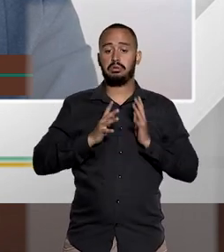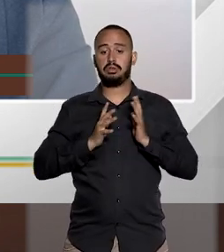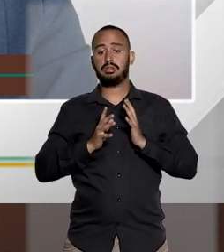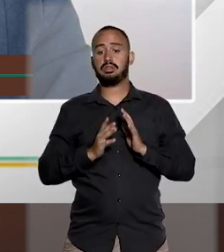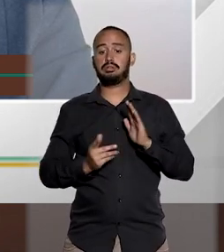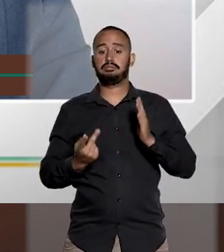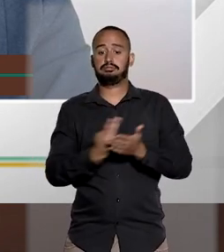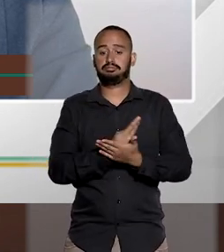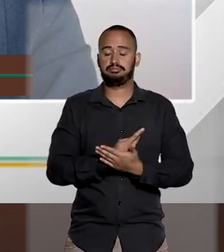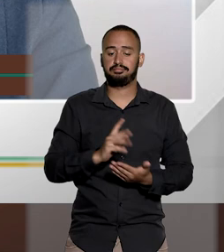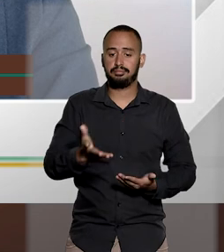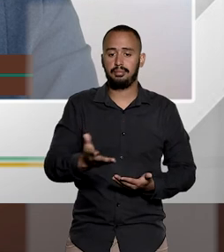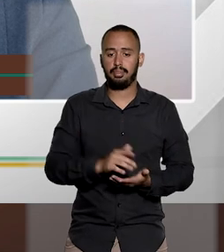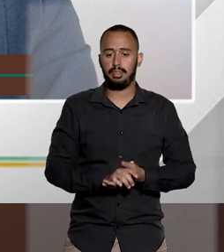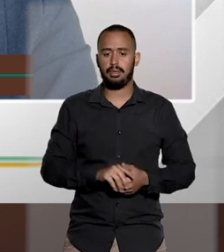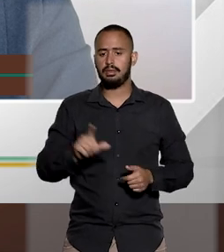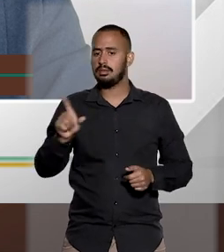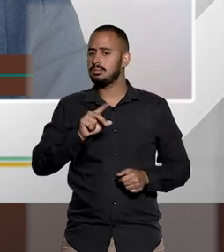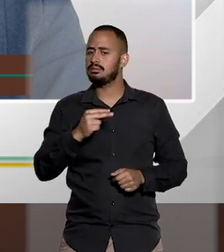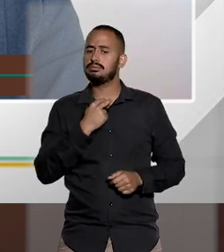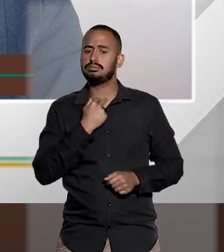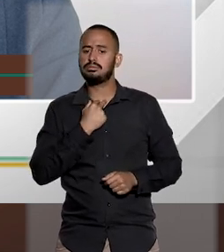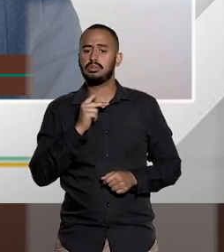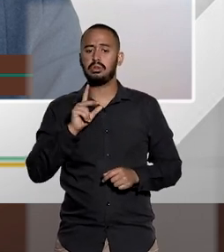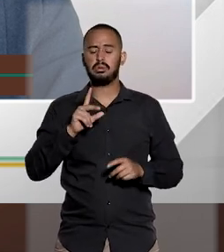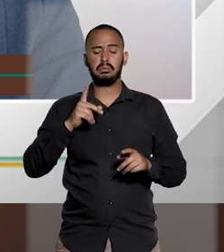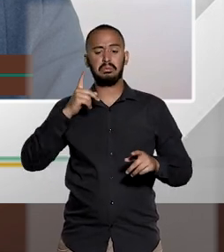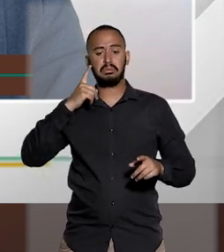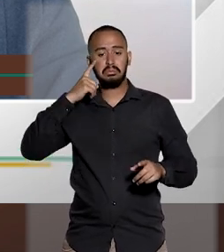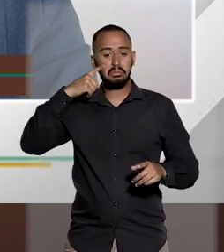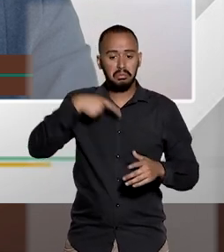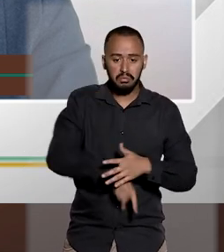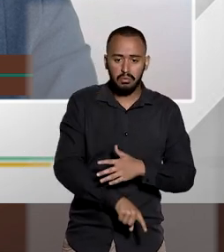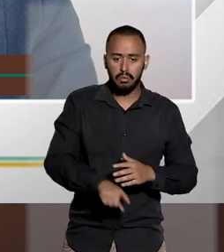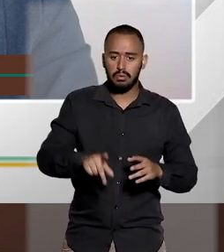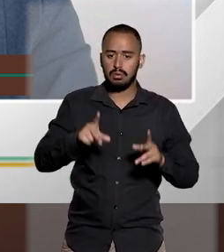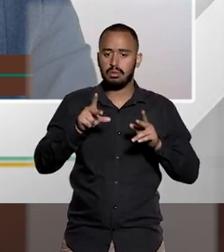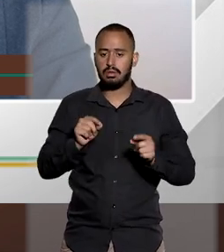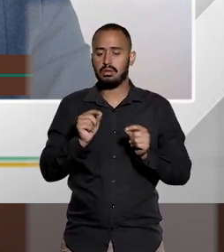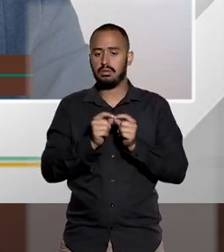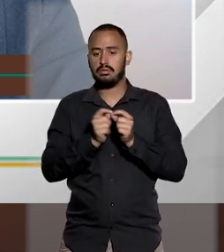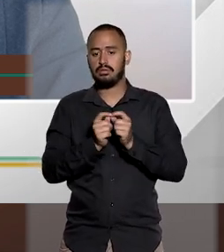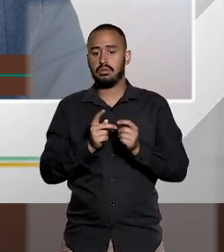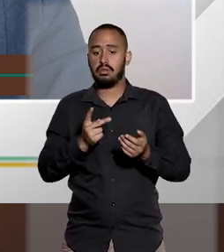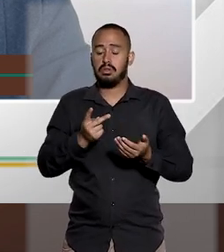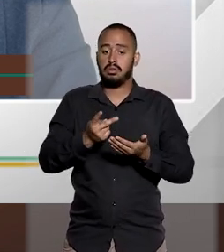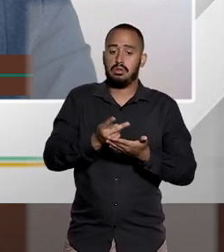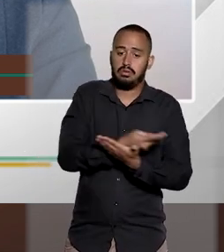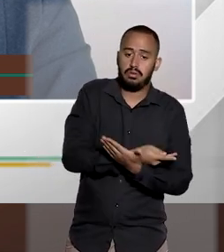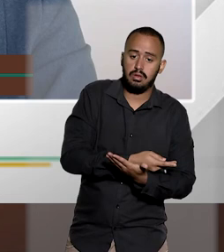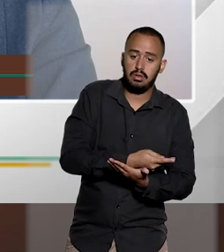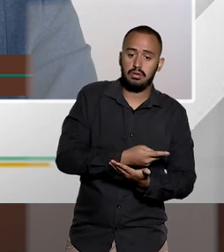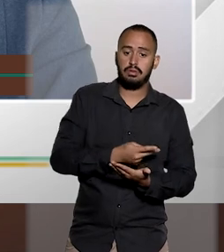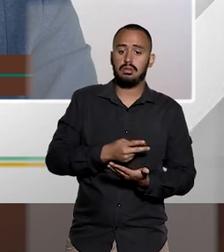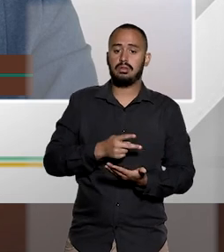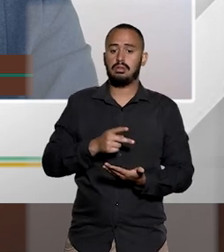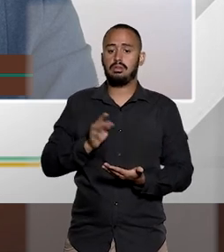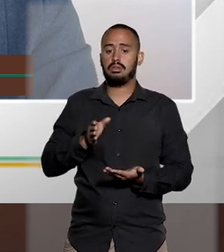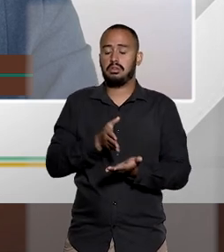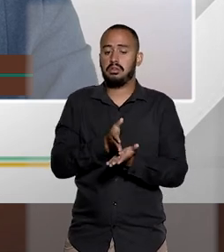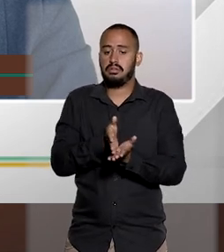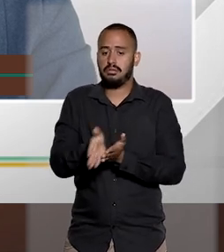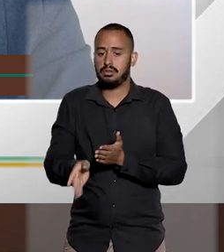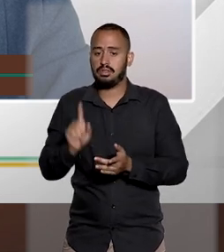Então, as consequências elas não podem ser tão drásticas a ponto de gerar até um desvio em relação à finalidade do que